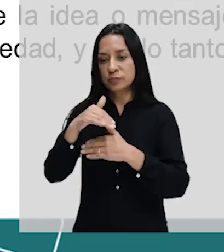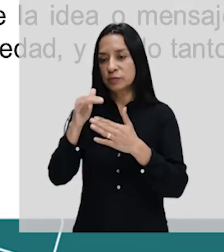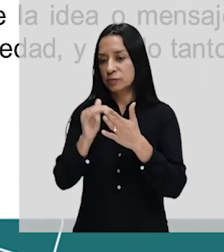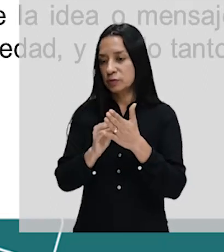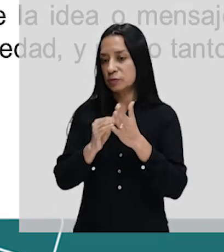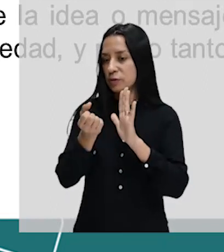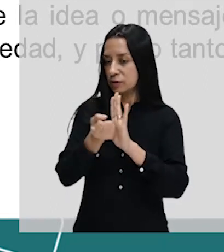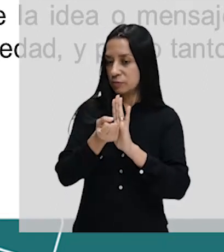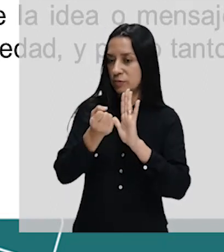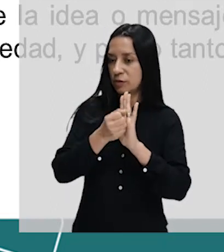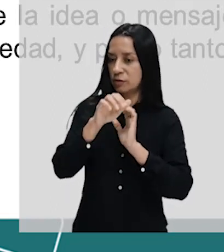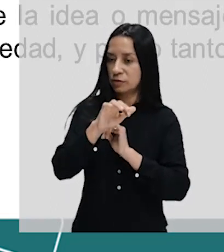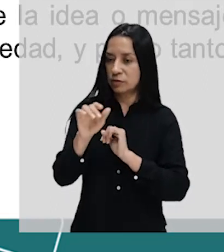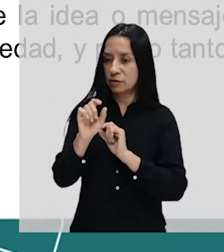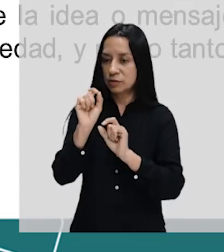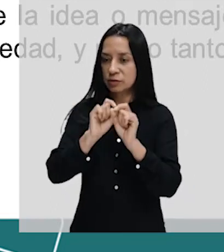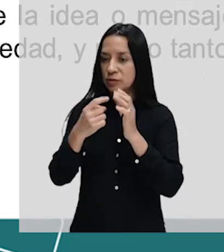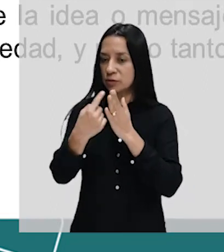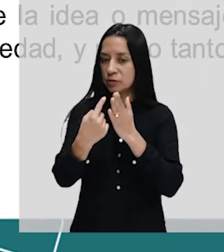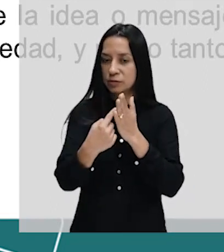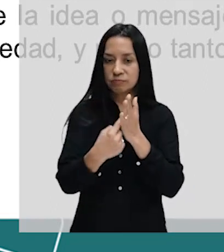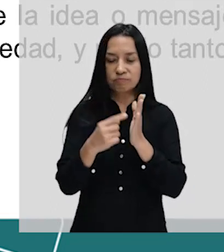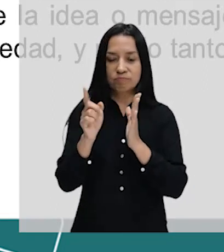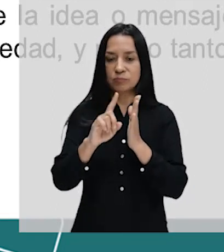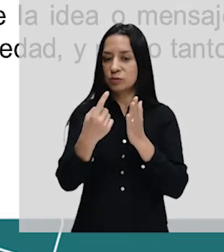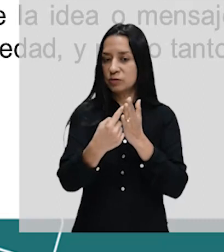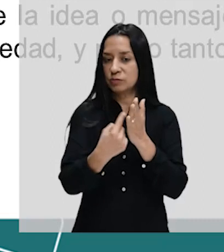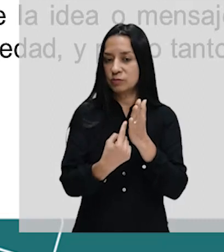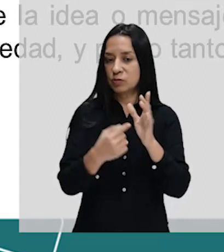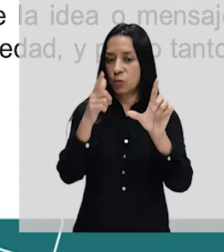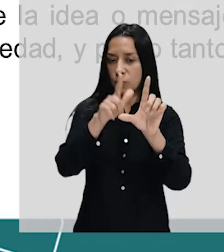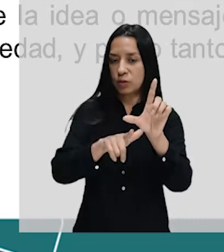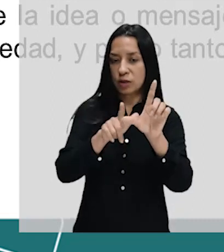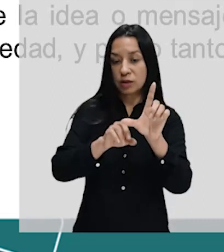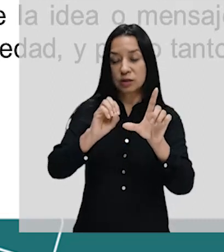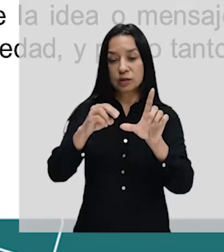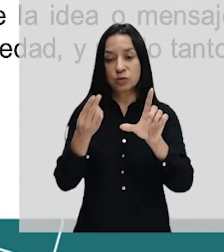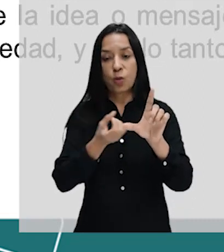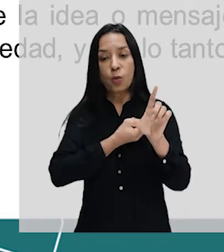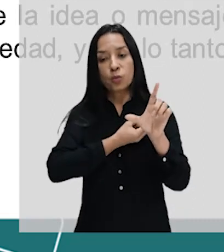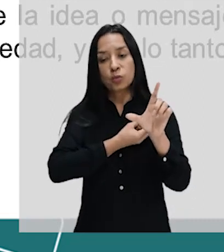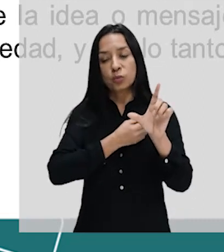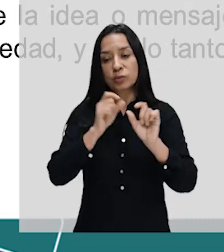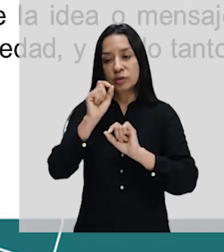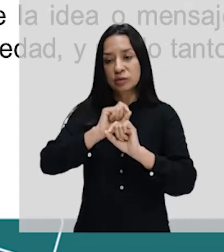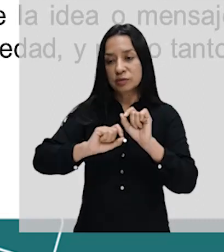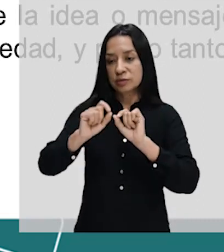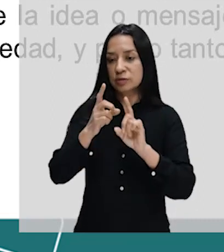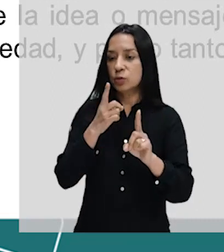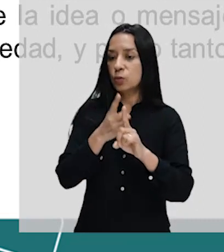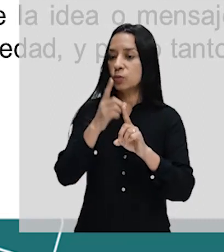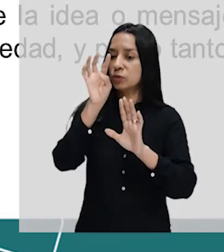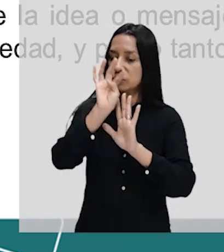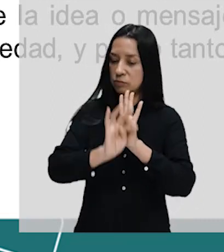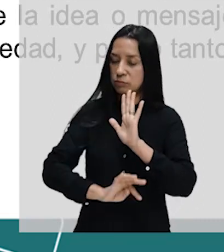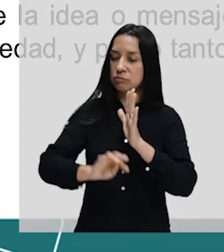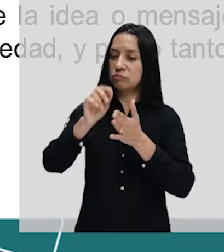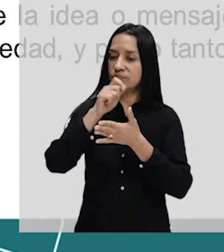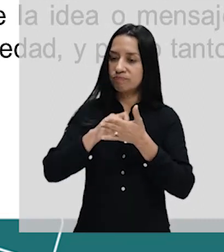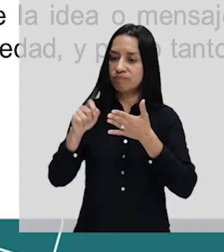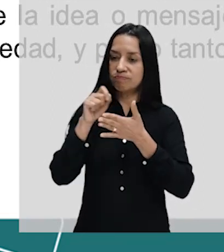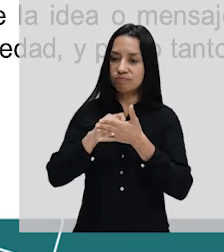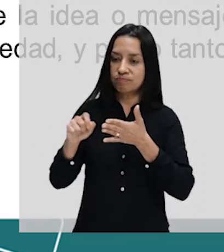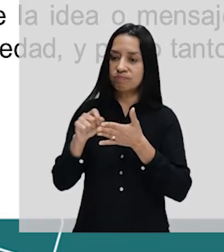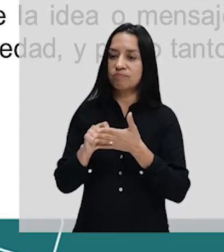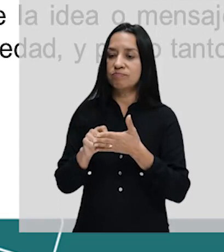marcas gráficas que não se classificam como letras ni números e que se encontram em los